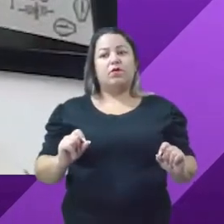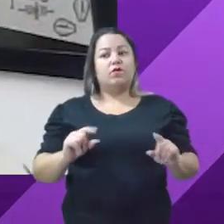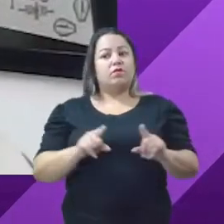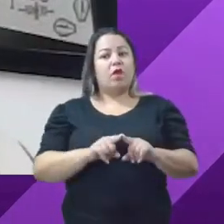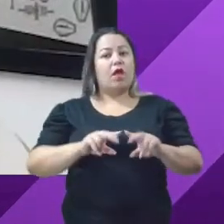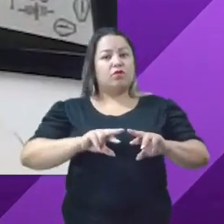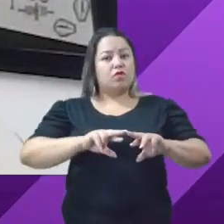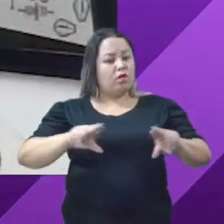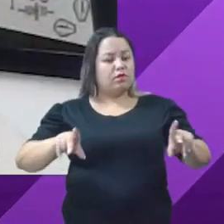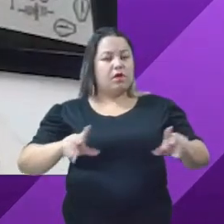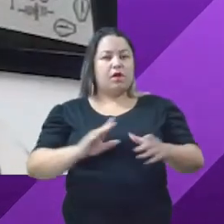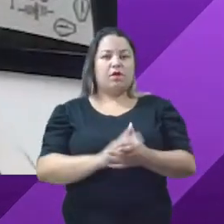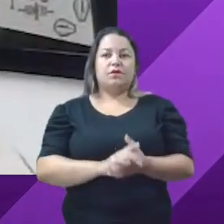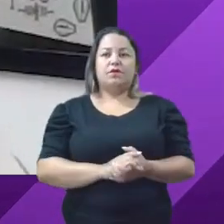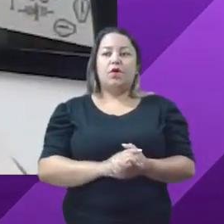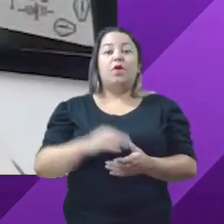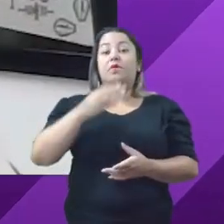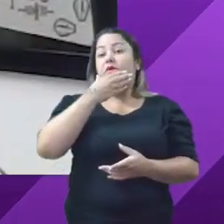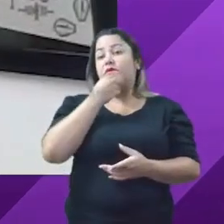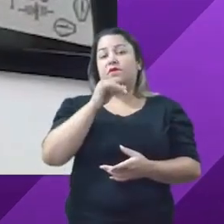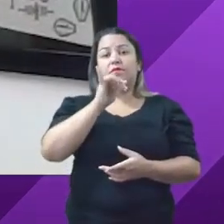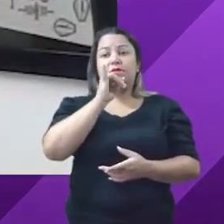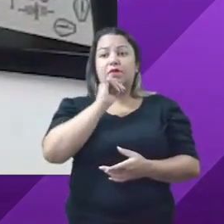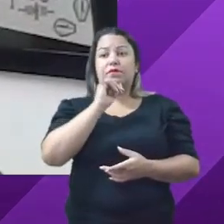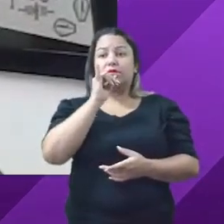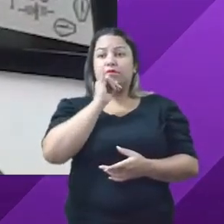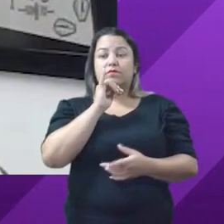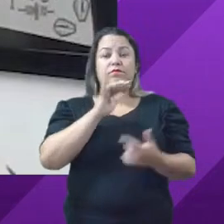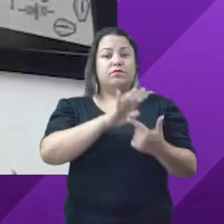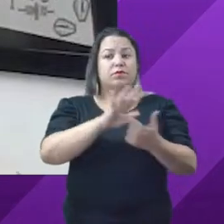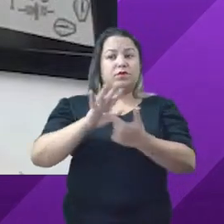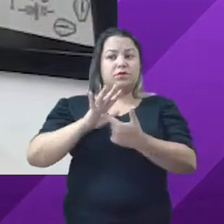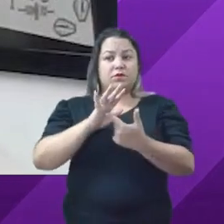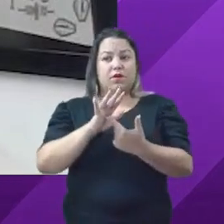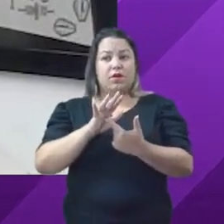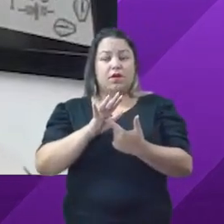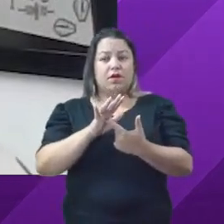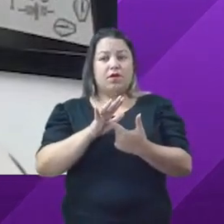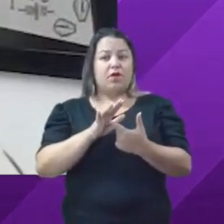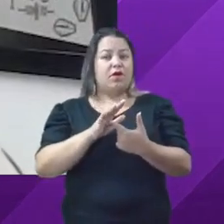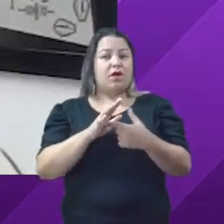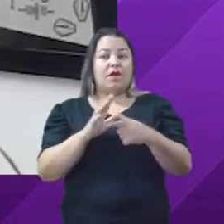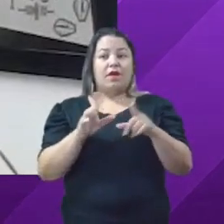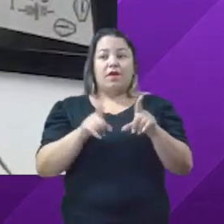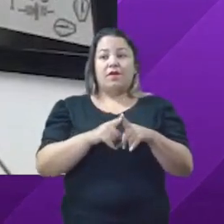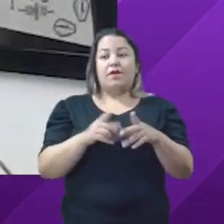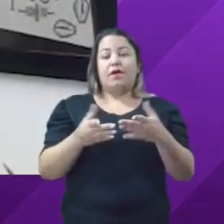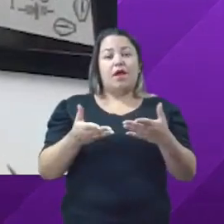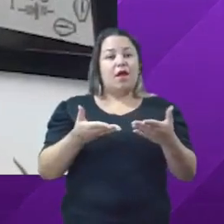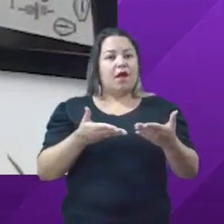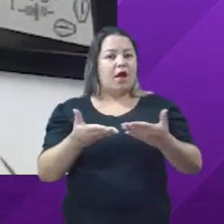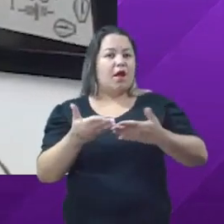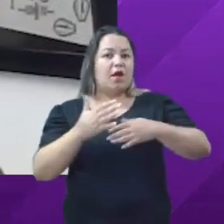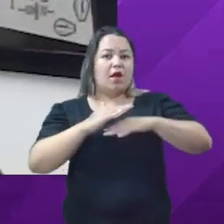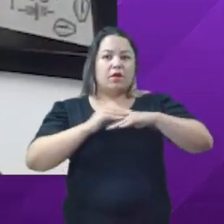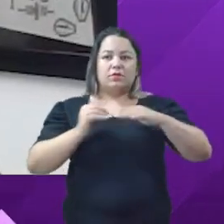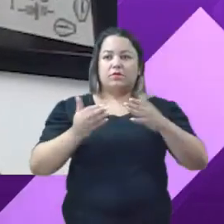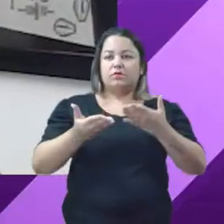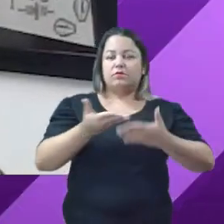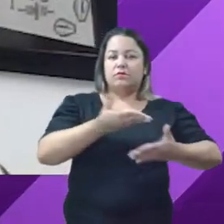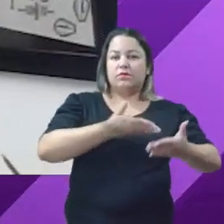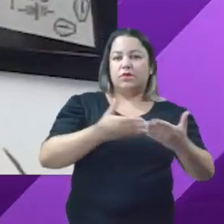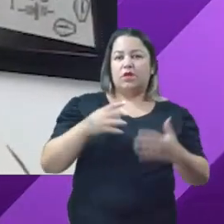às outras, né? O homem, por exemplo, ele não pode demonstrar afeto, tanto na masculinidade hegemônica quanto